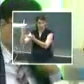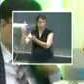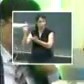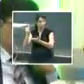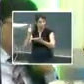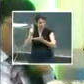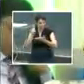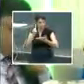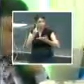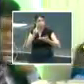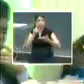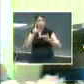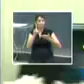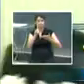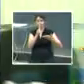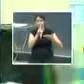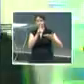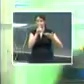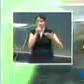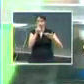fosse você,